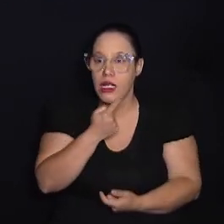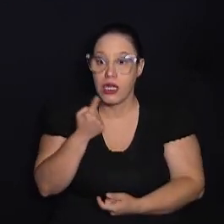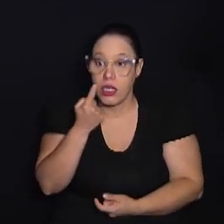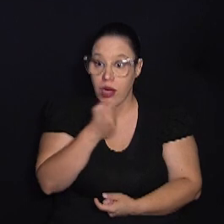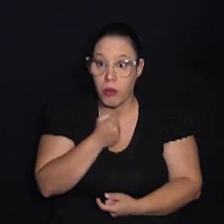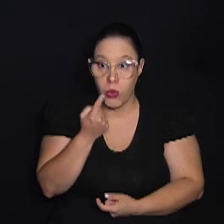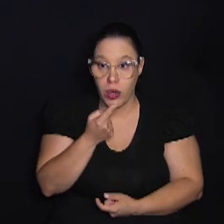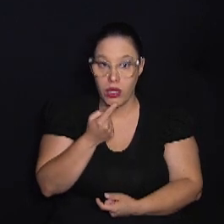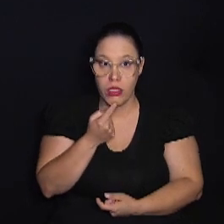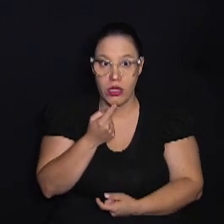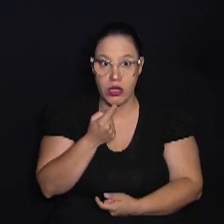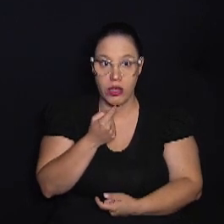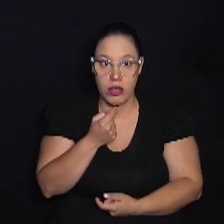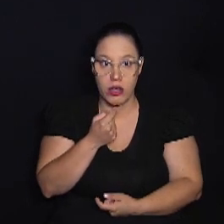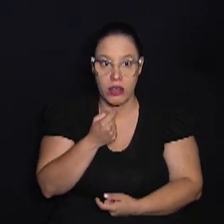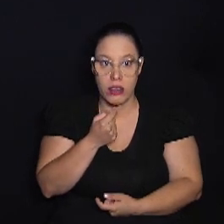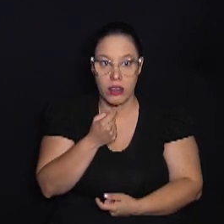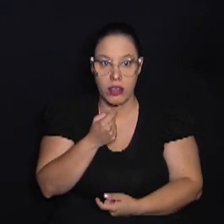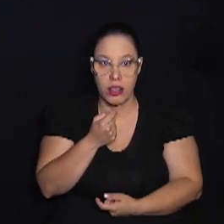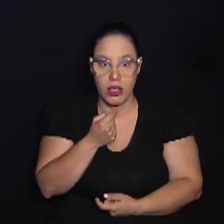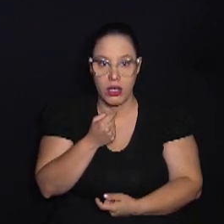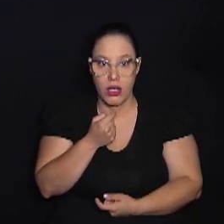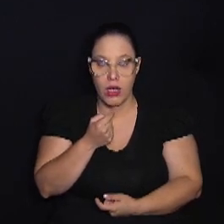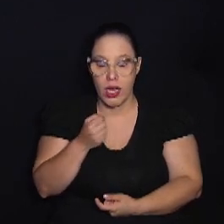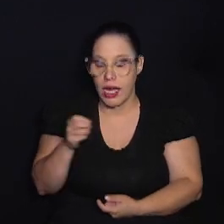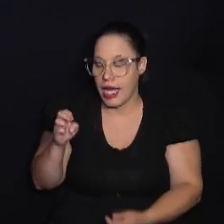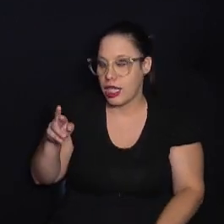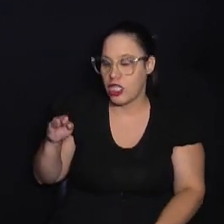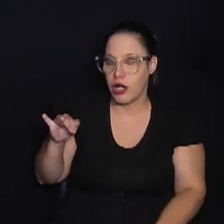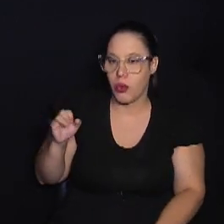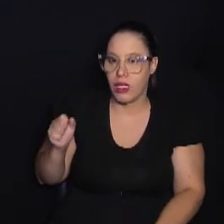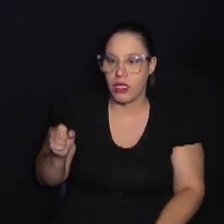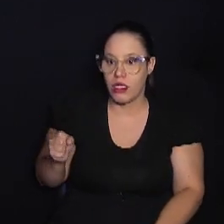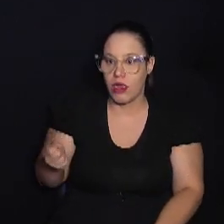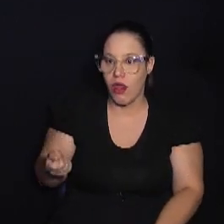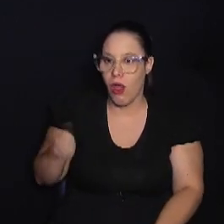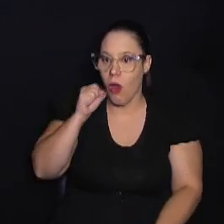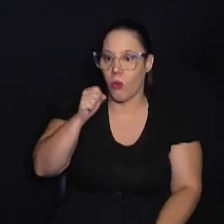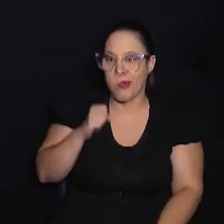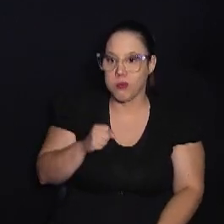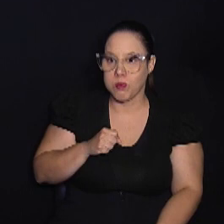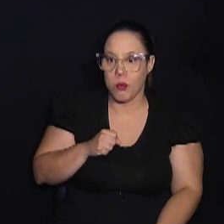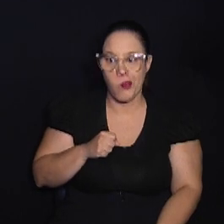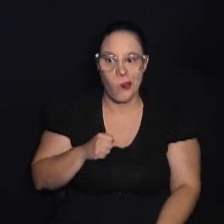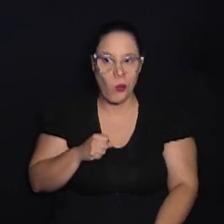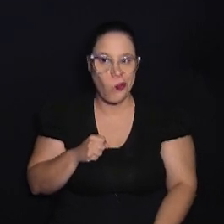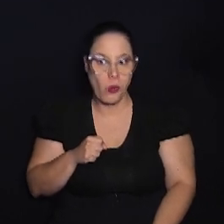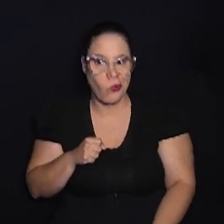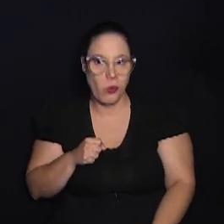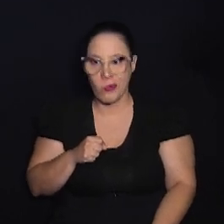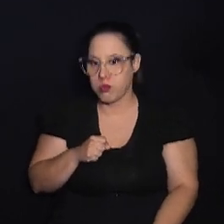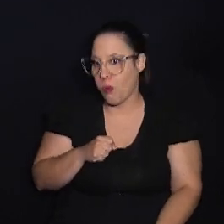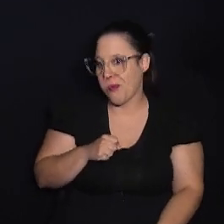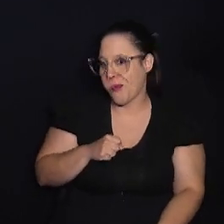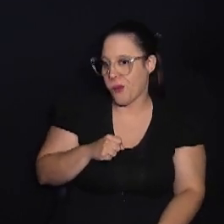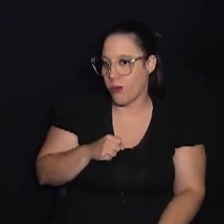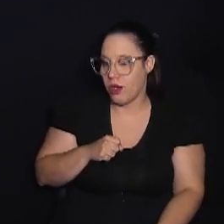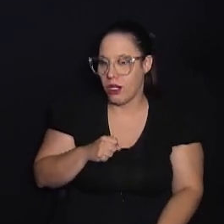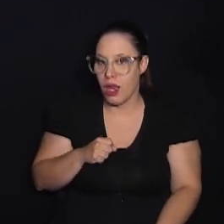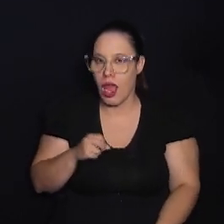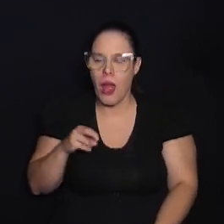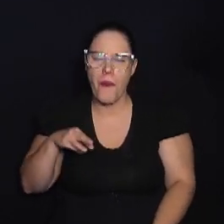boca. Os enxaguantes bucais, né, eles têm relação com a formação de tumores na boca ou isso é um